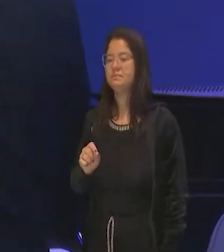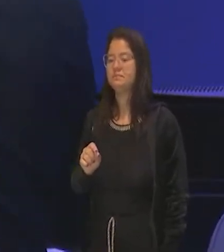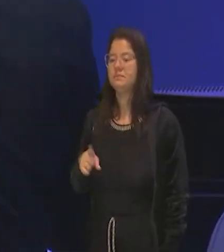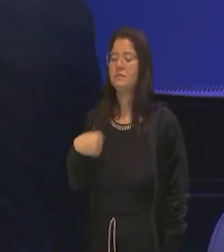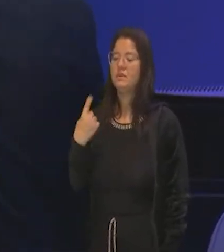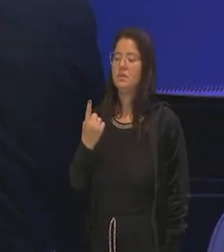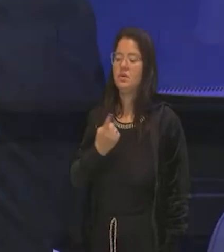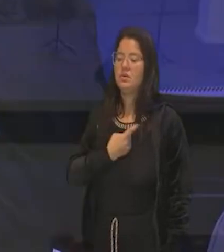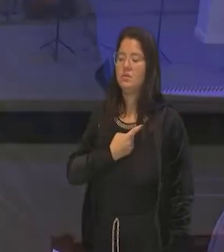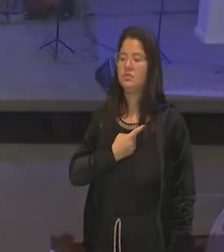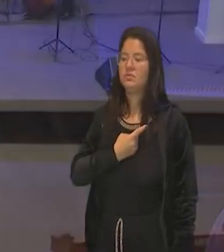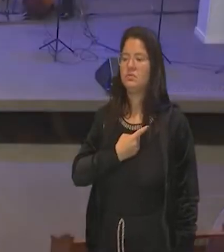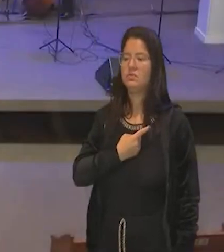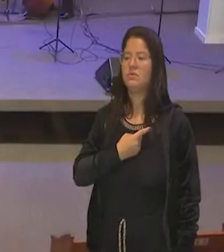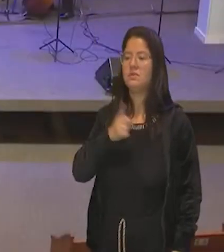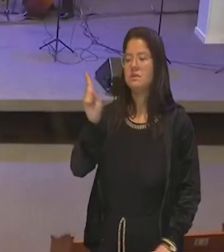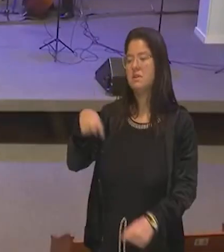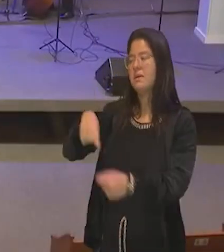Somos vitrine.